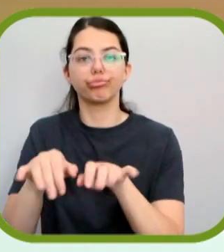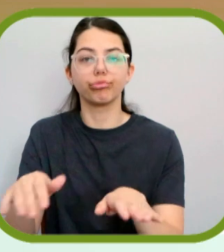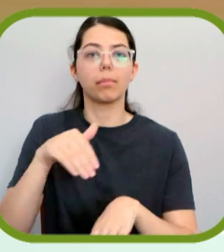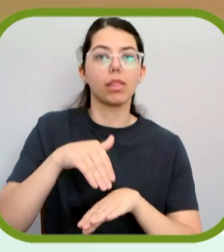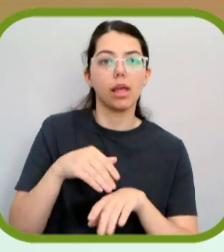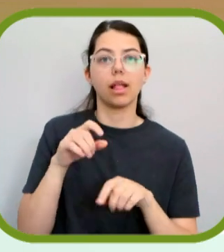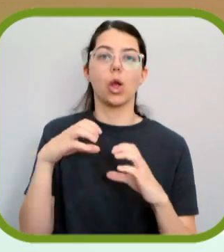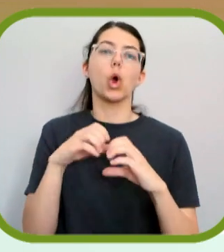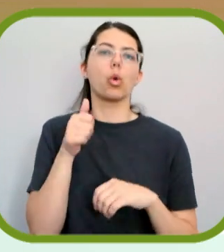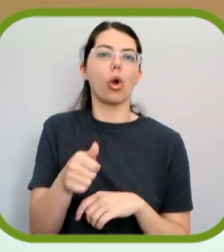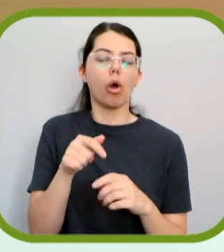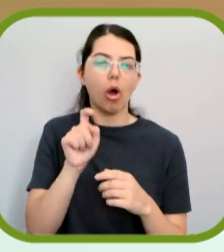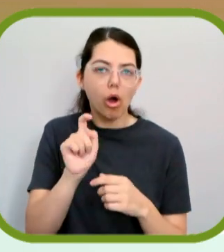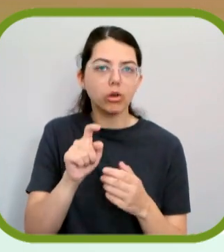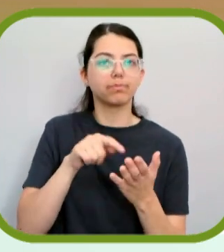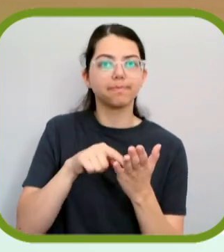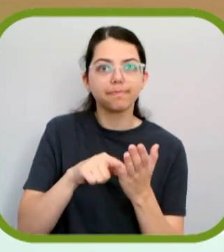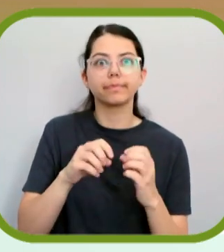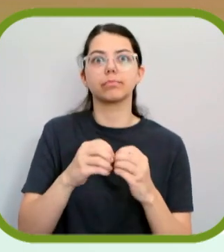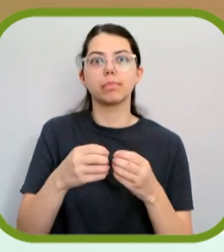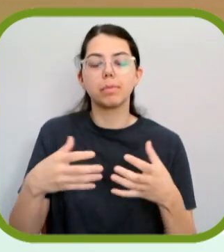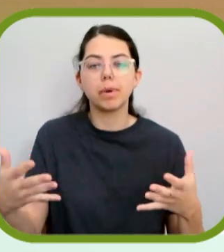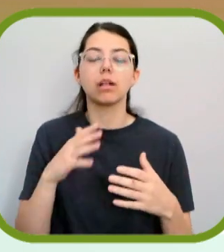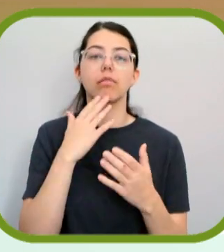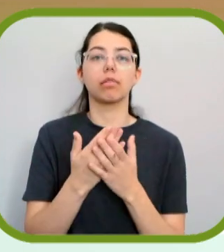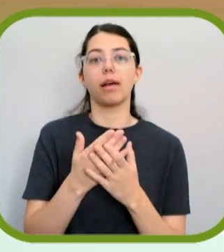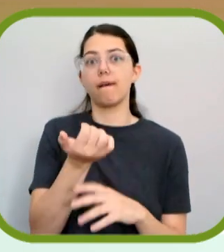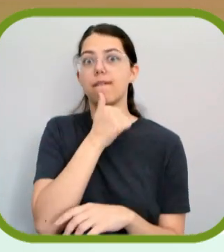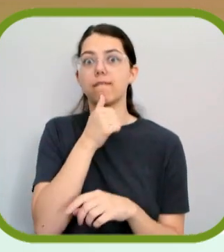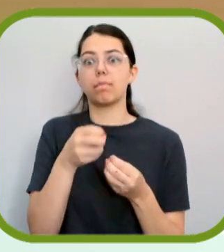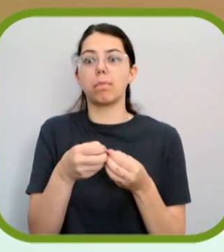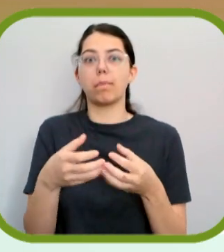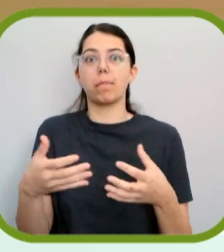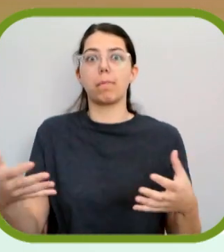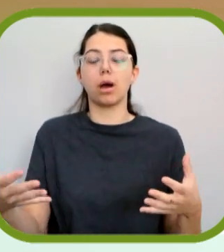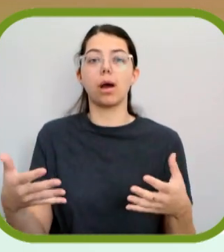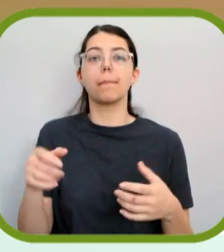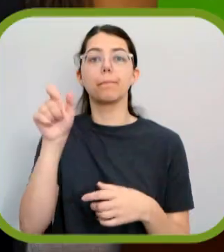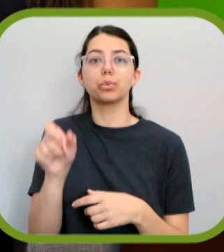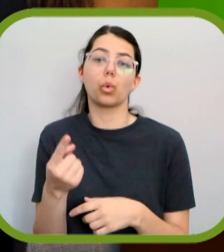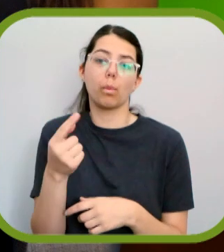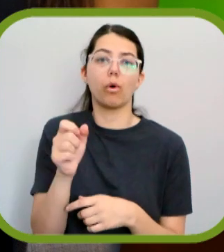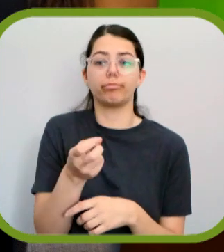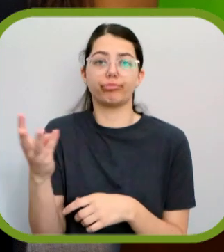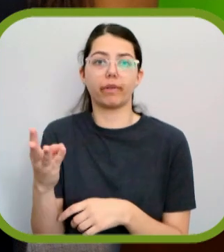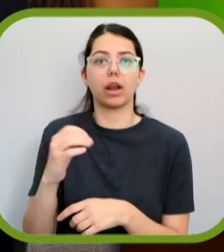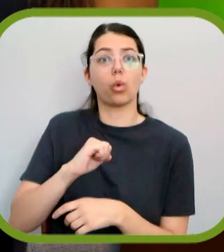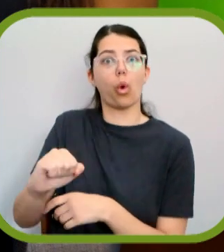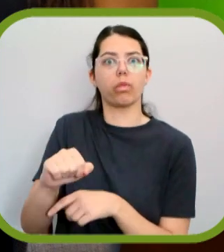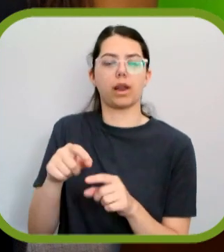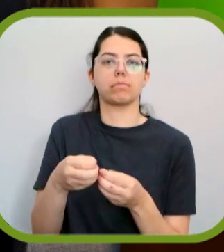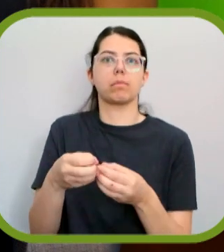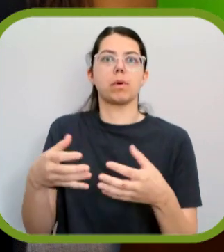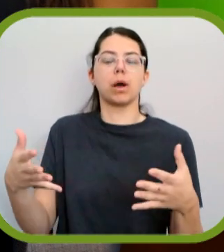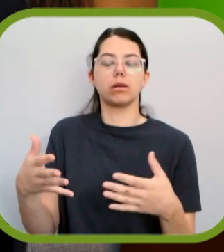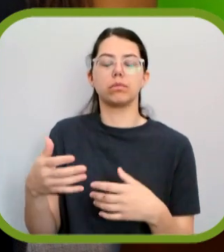seguir nessas partilhas, nesses comentários, nesses likes, e que no fundo estão-se a juntar a um cenário maior de violência contra uma ou